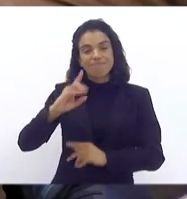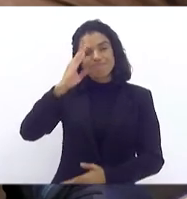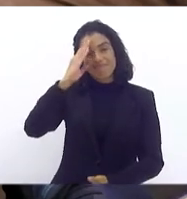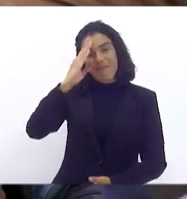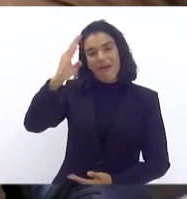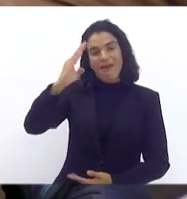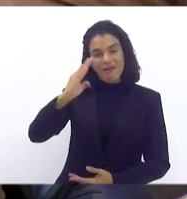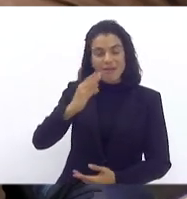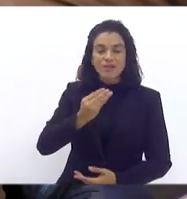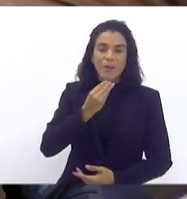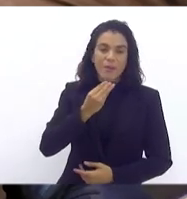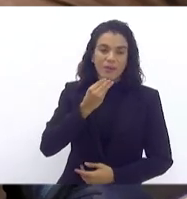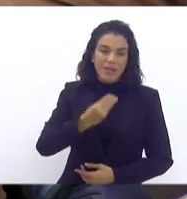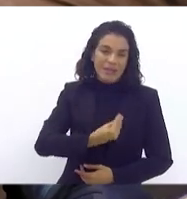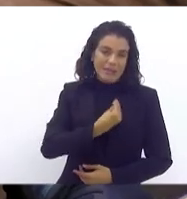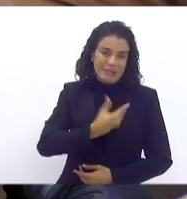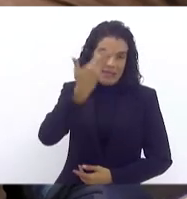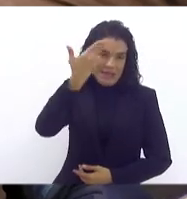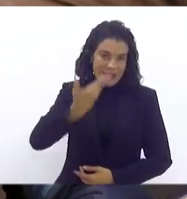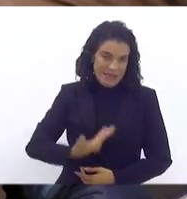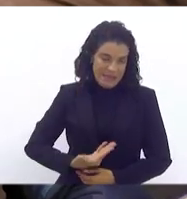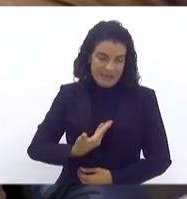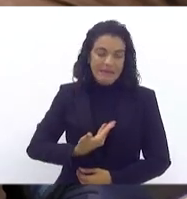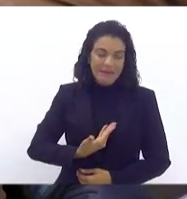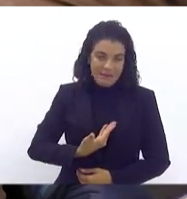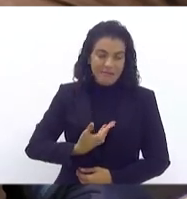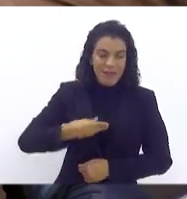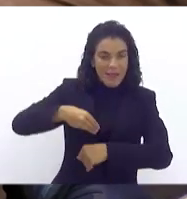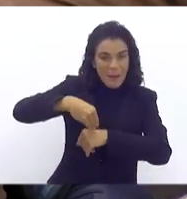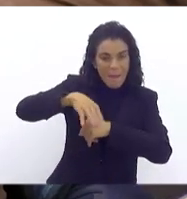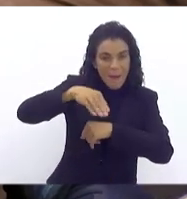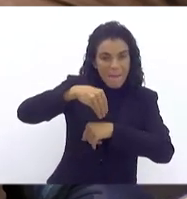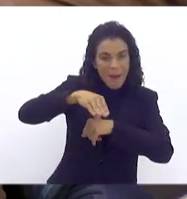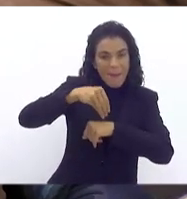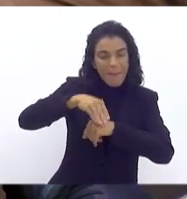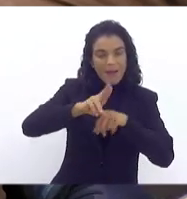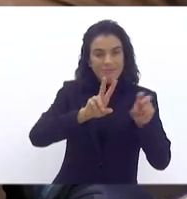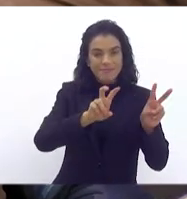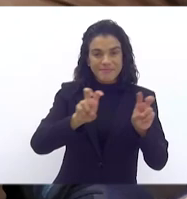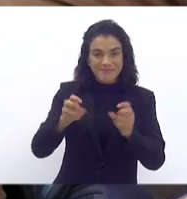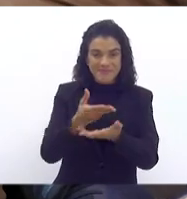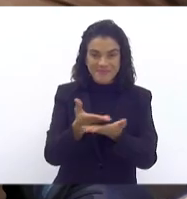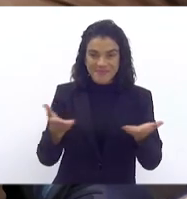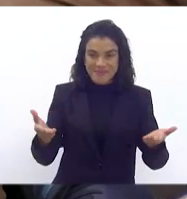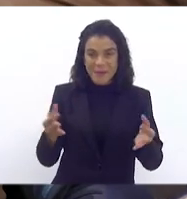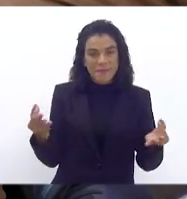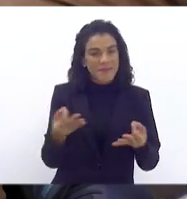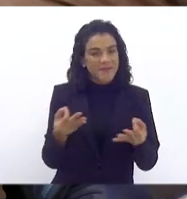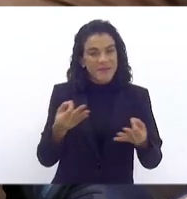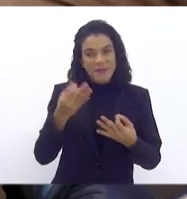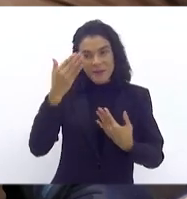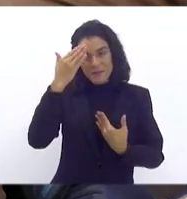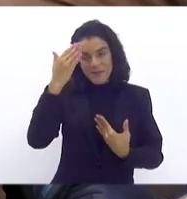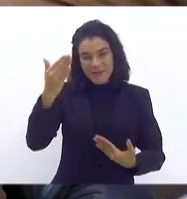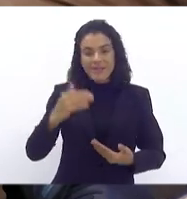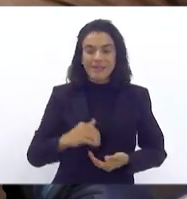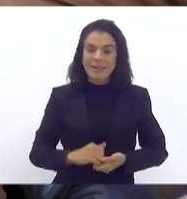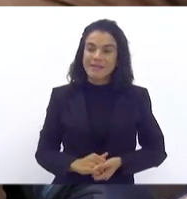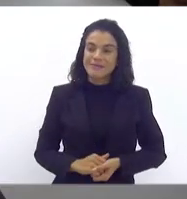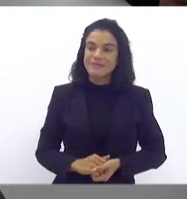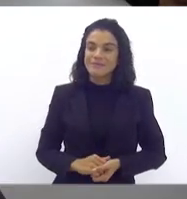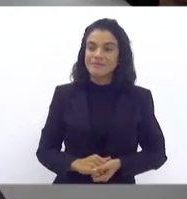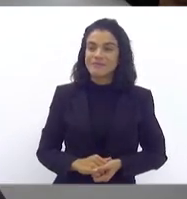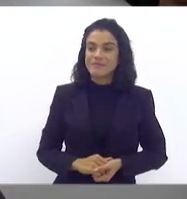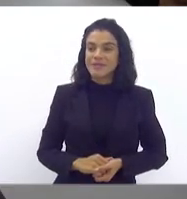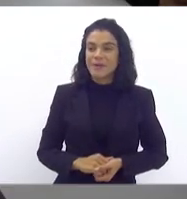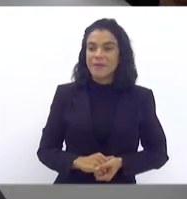a oportunidade de estar aqui de de trazer esse tema aos senhores perfeito muito obrigada Guilherme